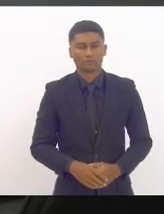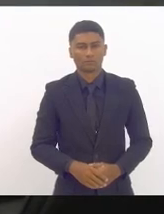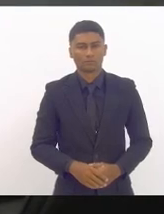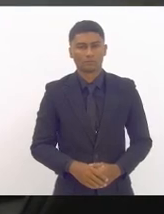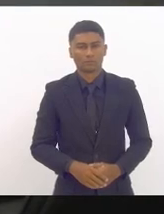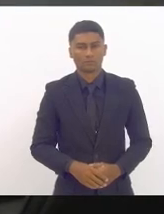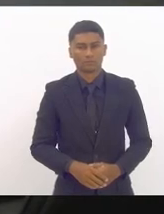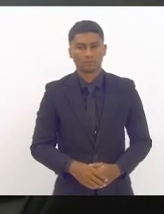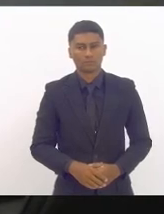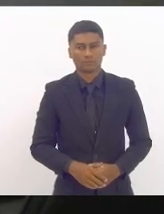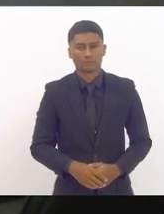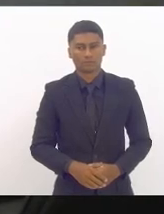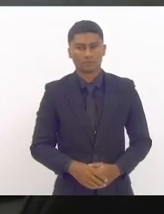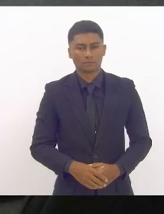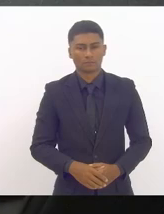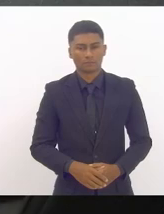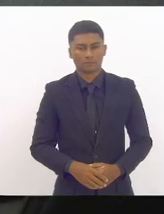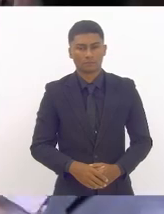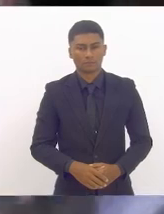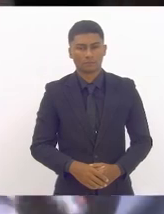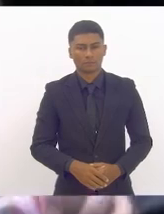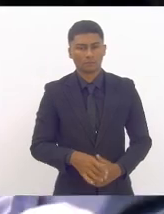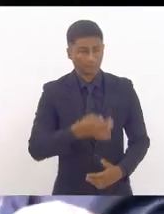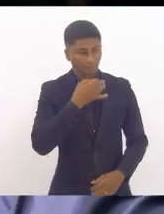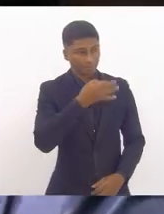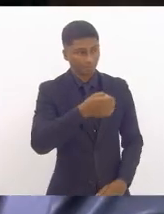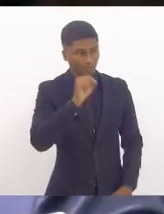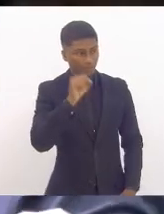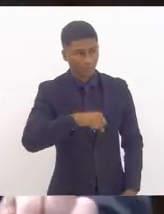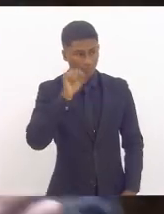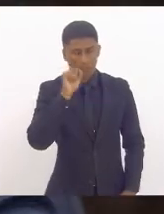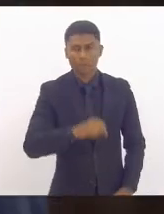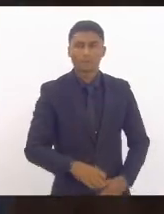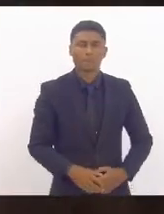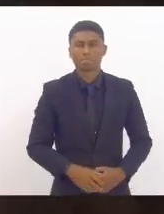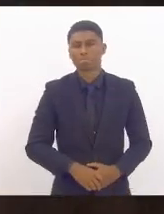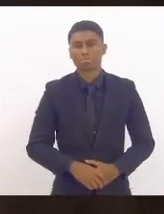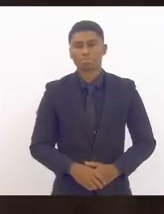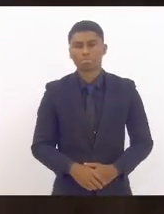Deputado Eliomar Coelho. O parecer é favorável, presidente.